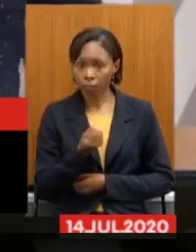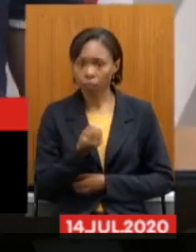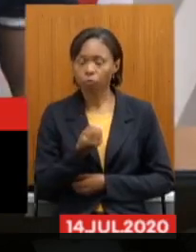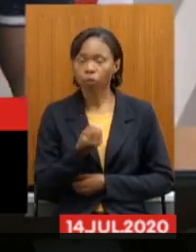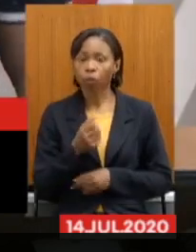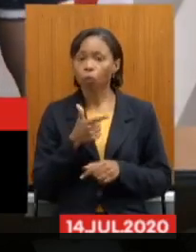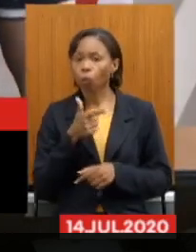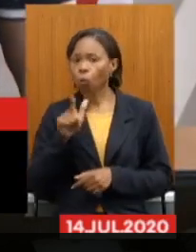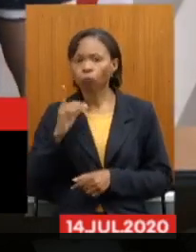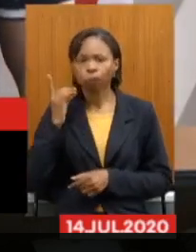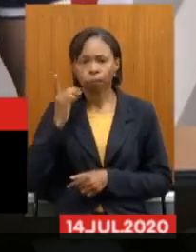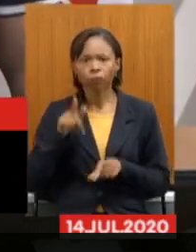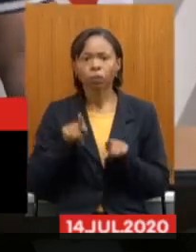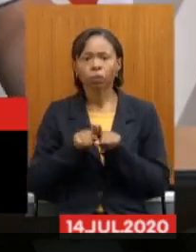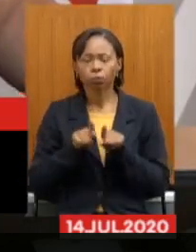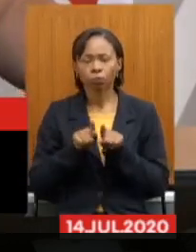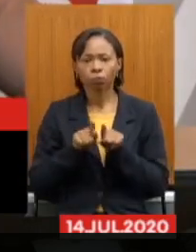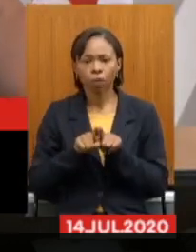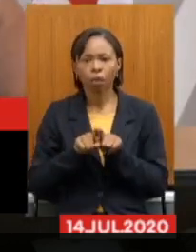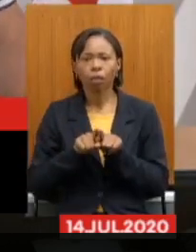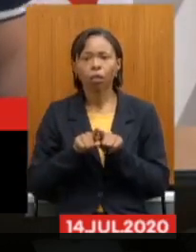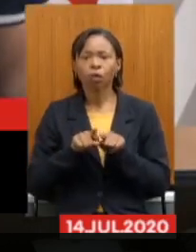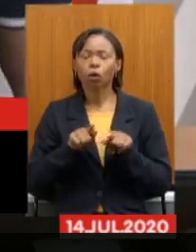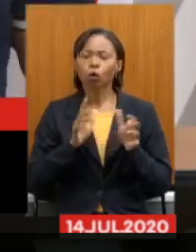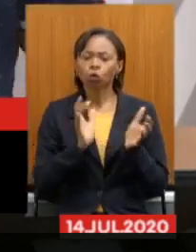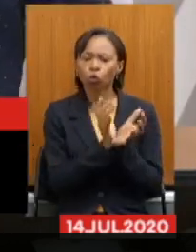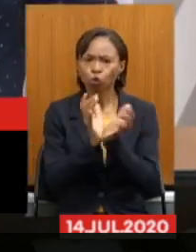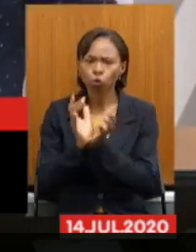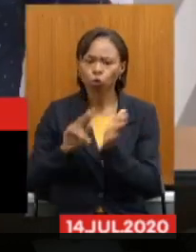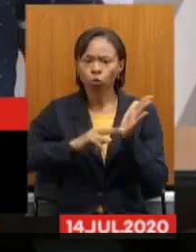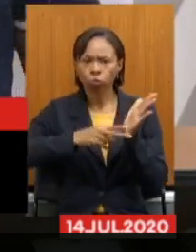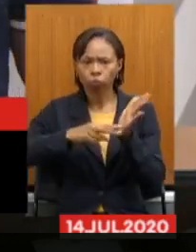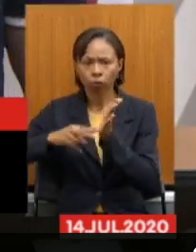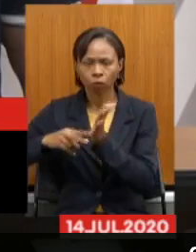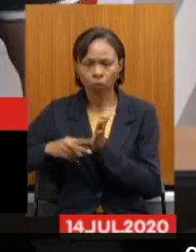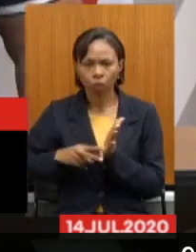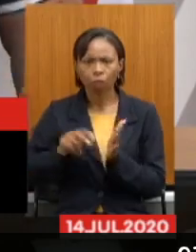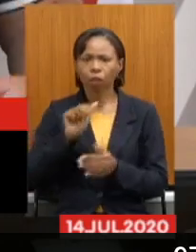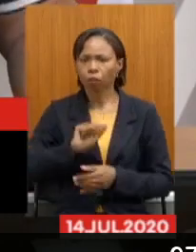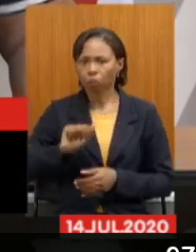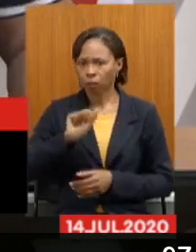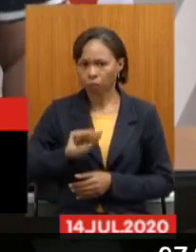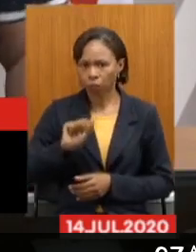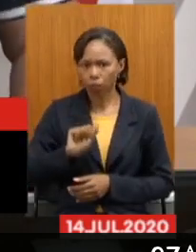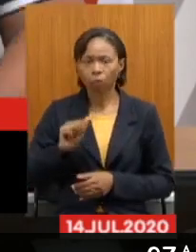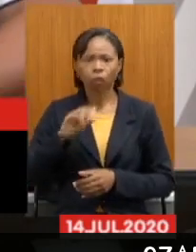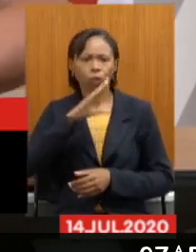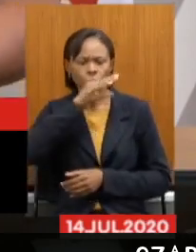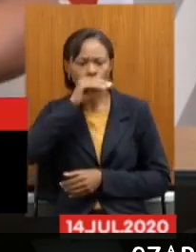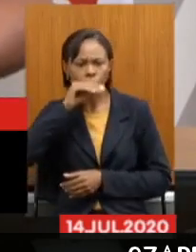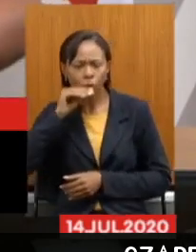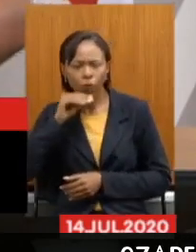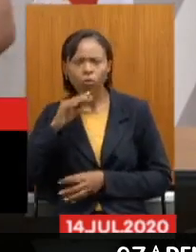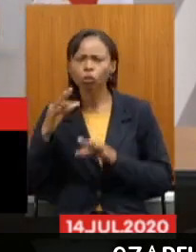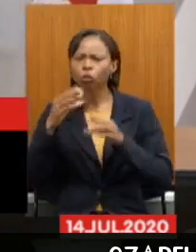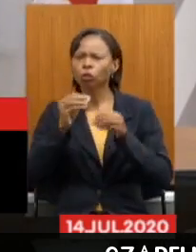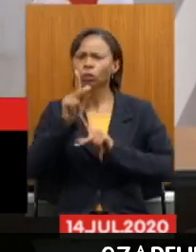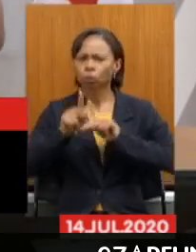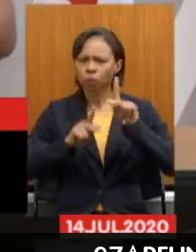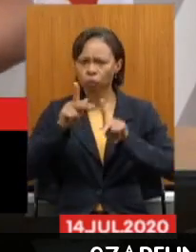acompanham, os companheiros do movimento sindical, associativo, os servidores e os cidadãos.